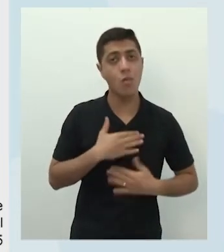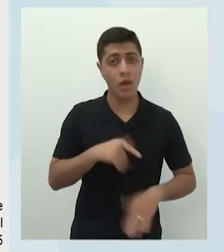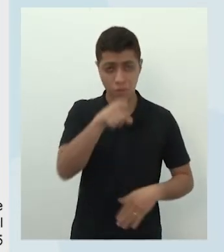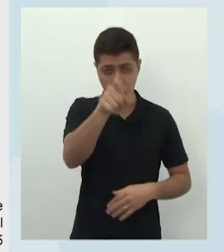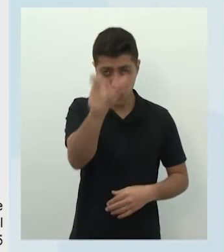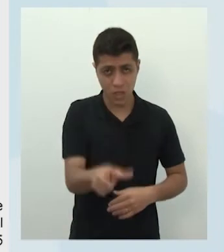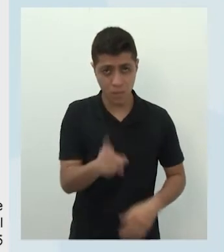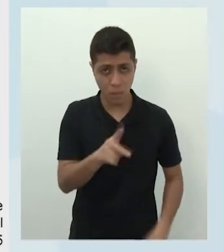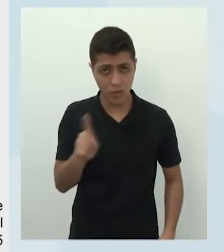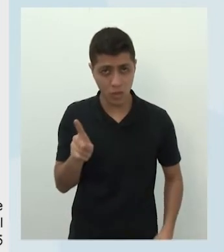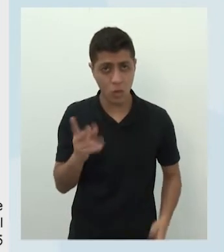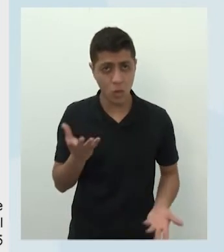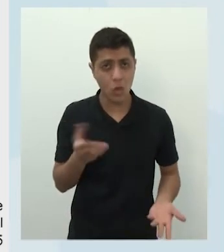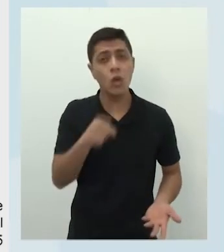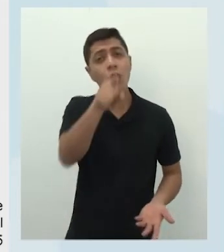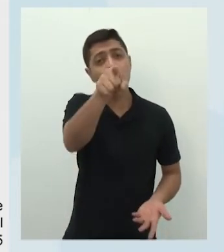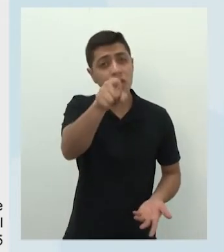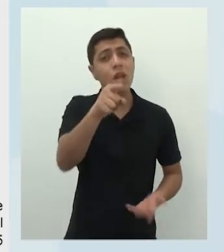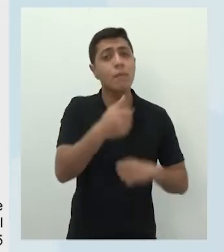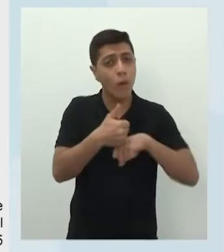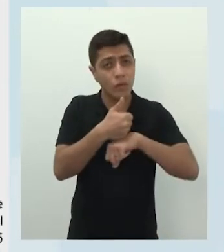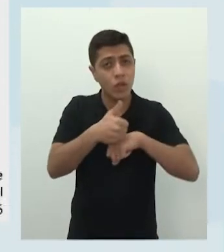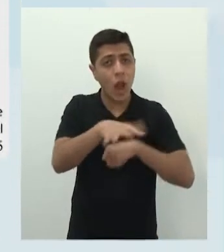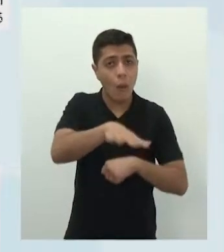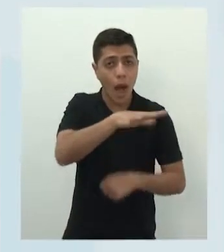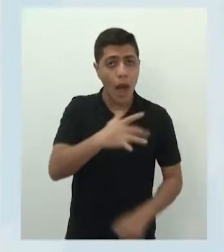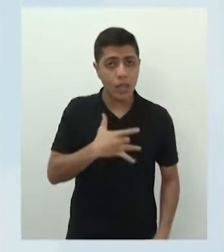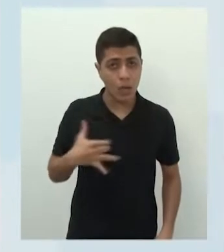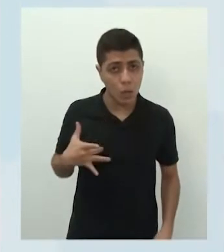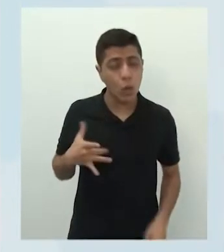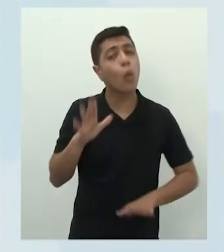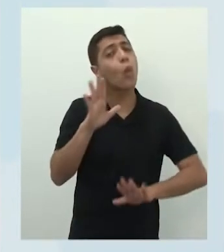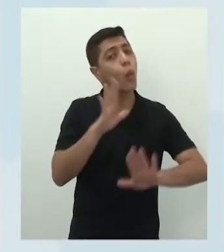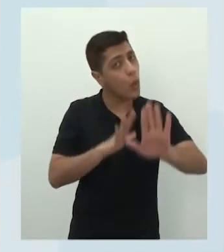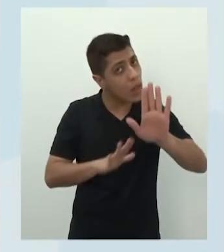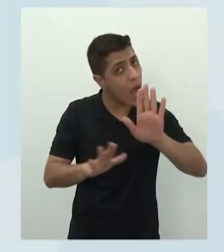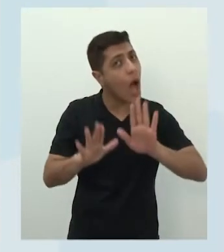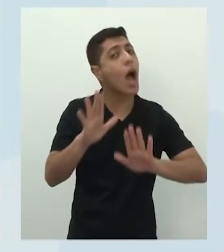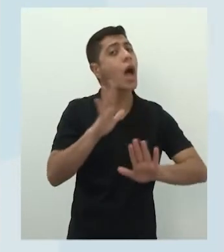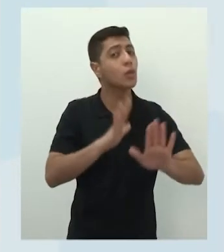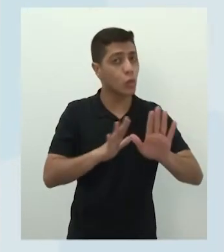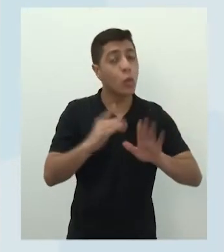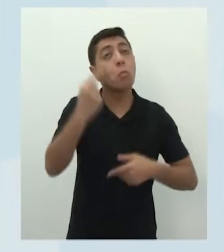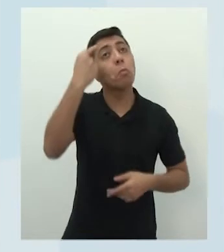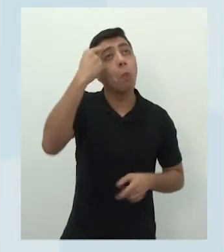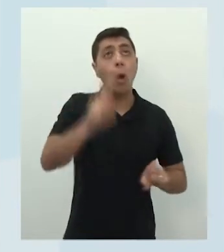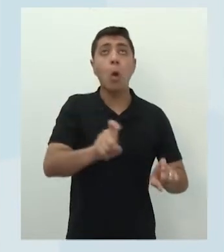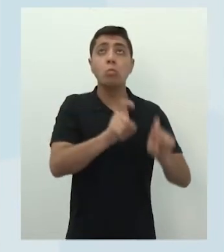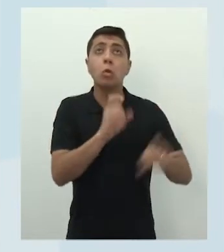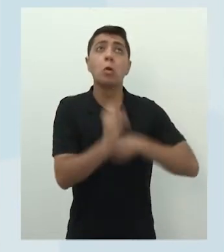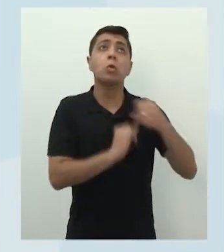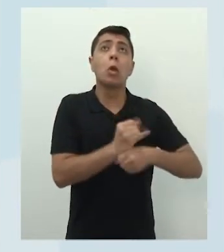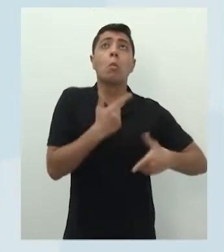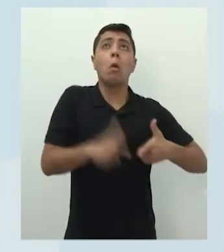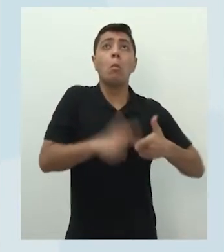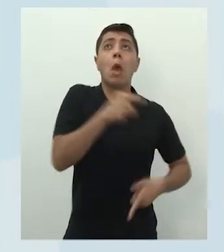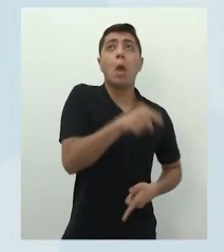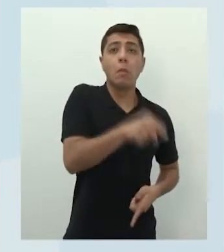cuidado e dediquem maiores preocupações também quando o indivíduo desliga o computador, tá? Há